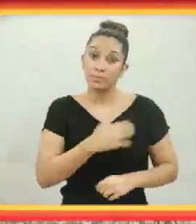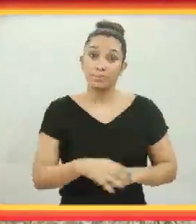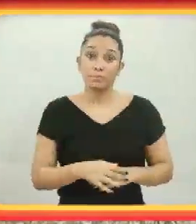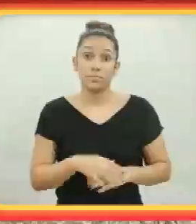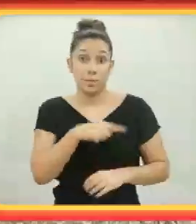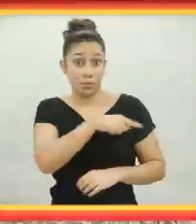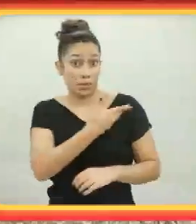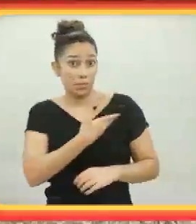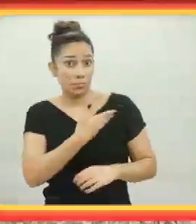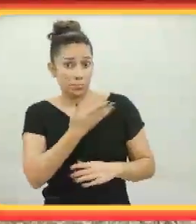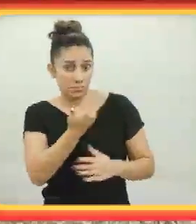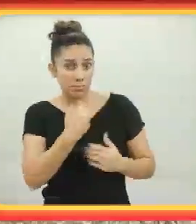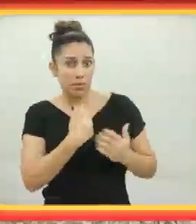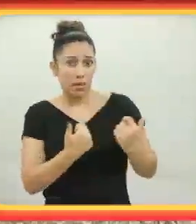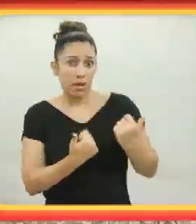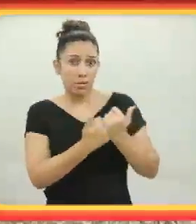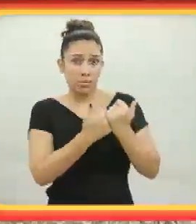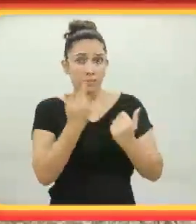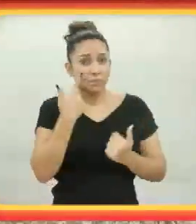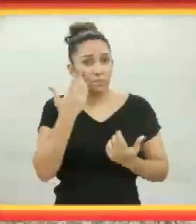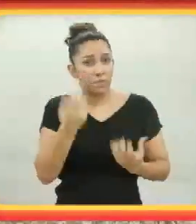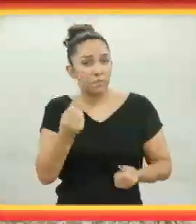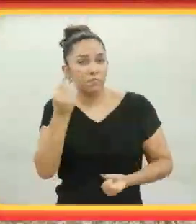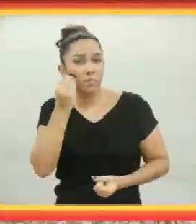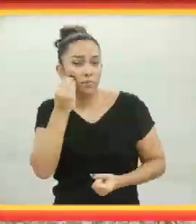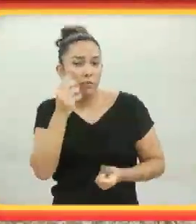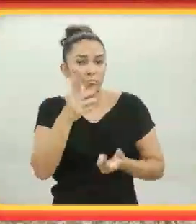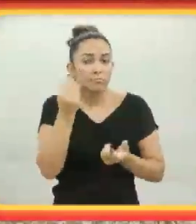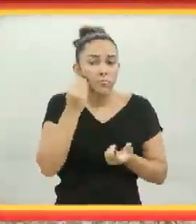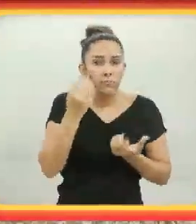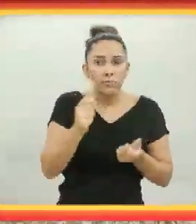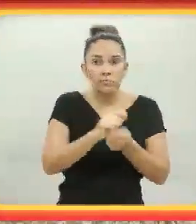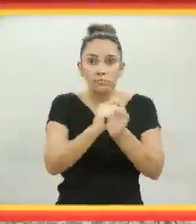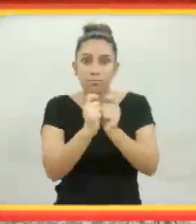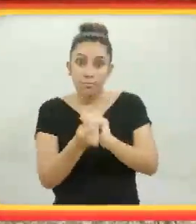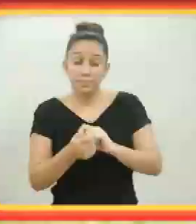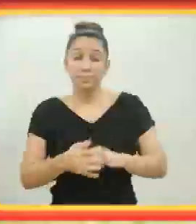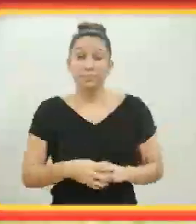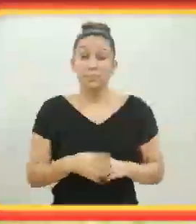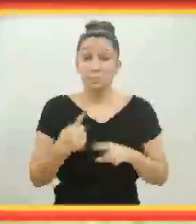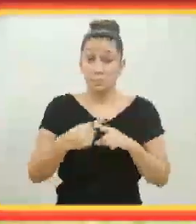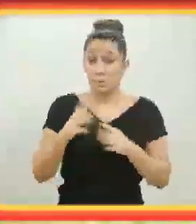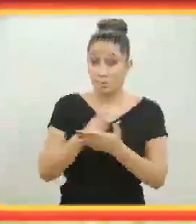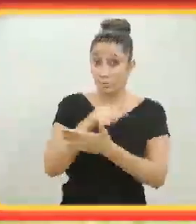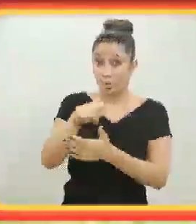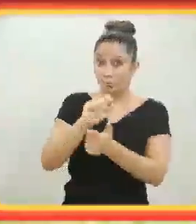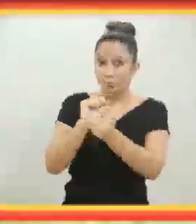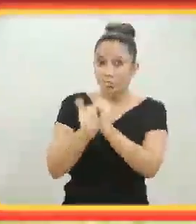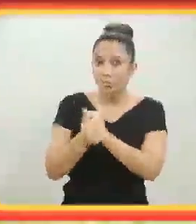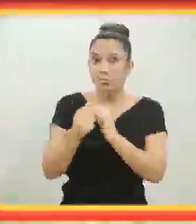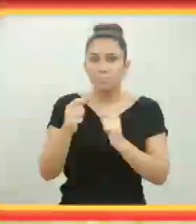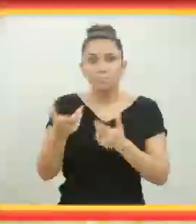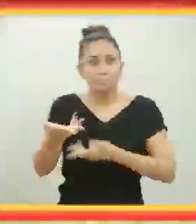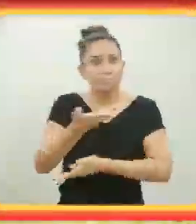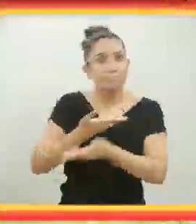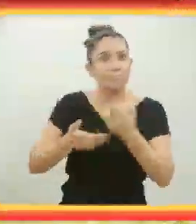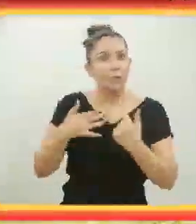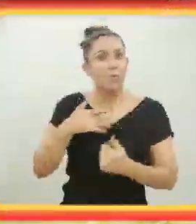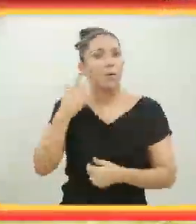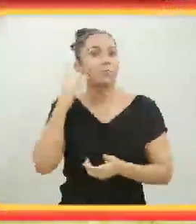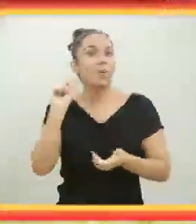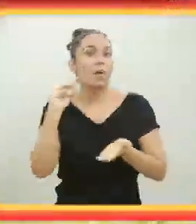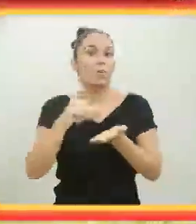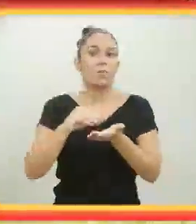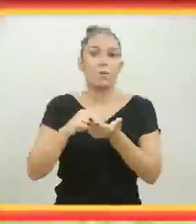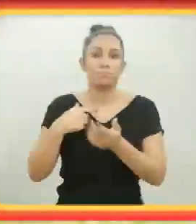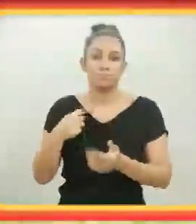apoio do colega, colega, me dá o apoio aqui atrás, mas vamos tentar adaptar. Então, já que é algo esportivo, é uma